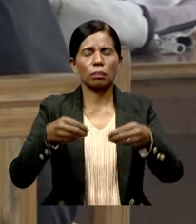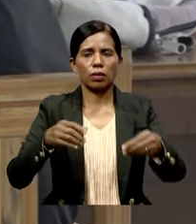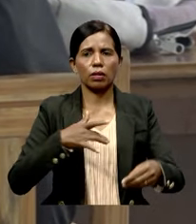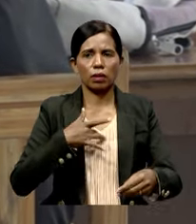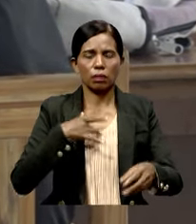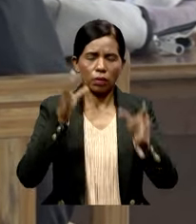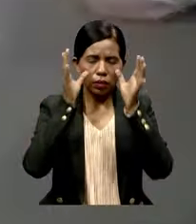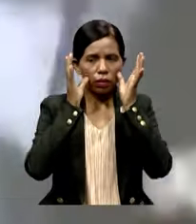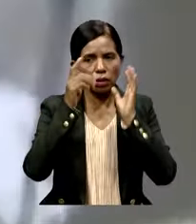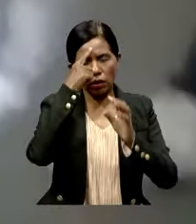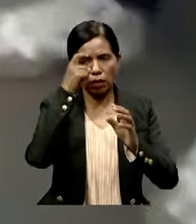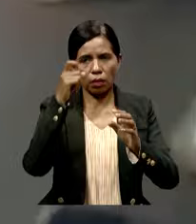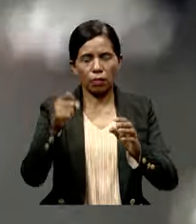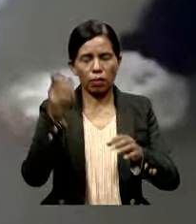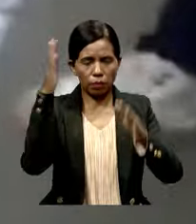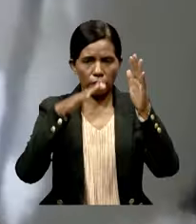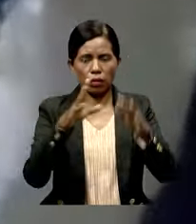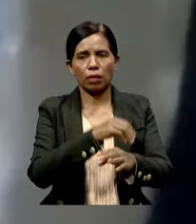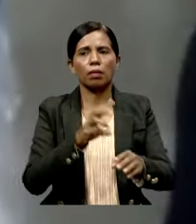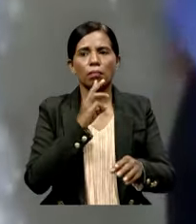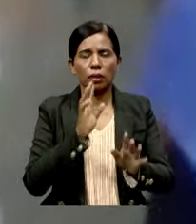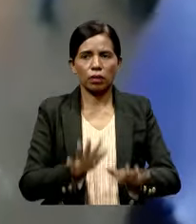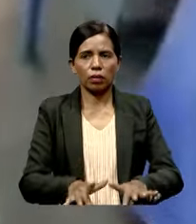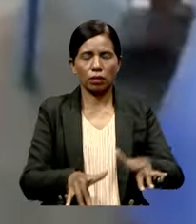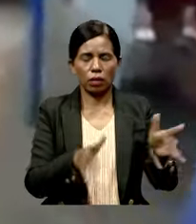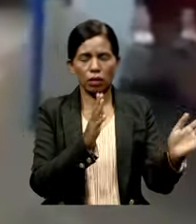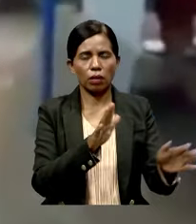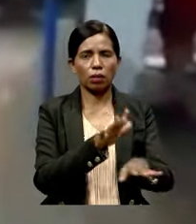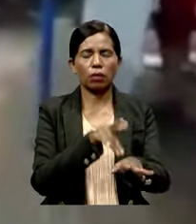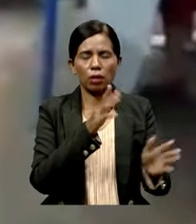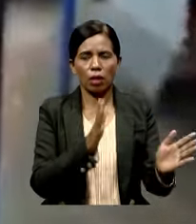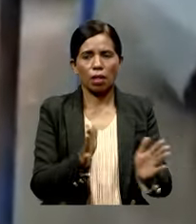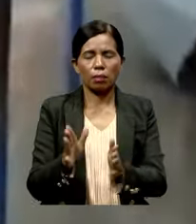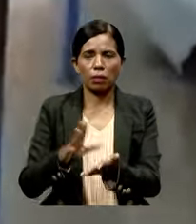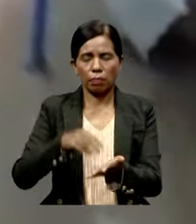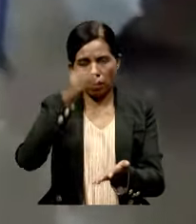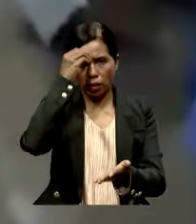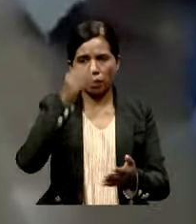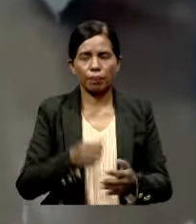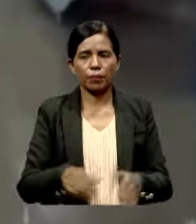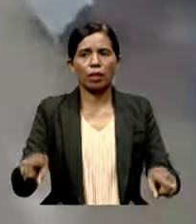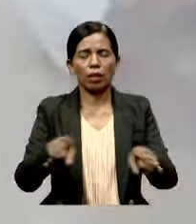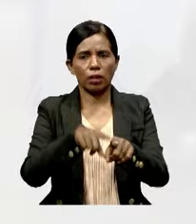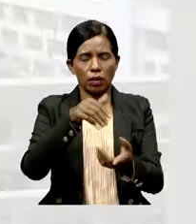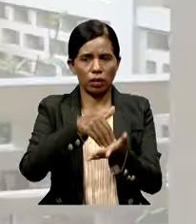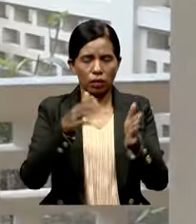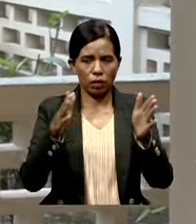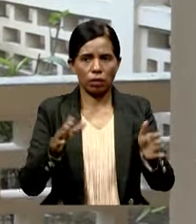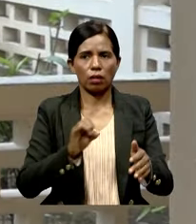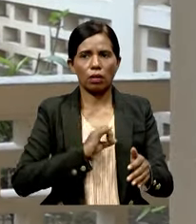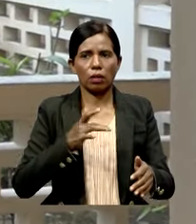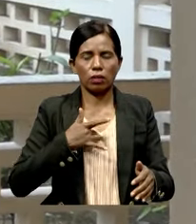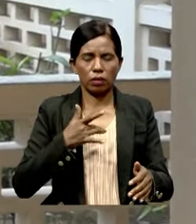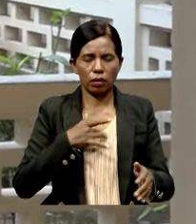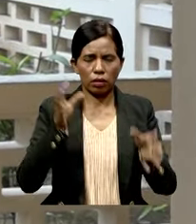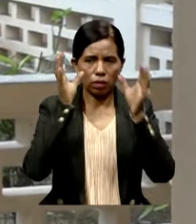sentimento triste. Tamba acontecimento ne afeta ba sira nia processo ensino aprendizagem. Nessa estudante, em primeiro lugar, a senti